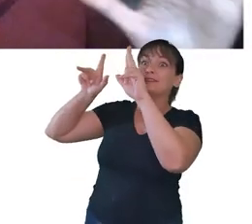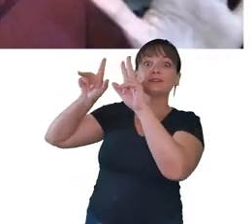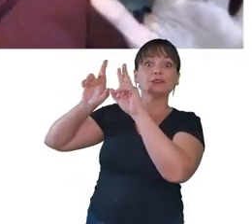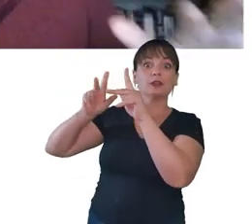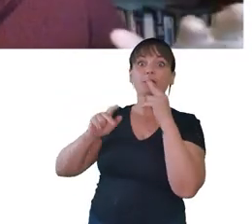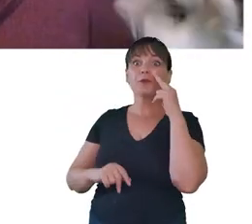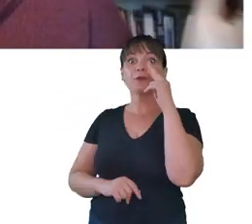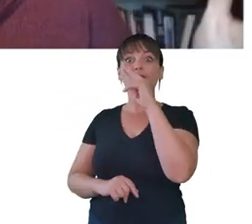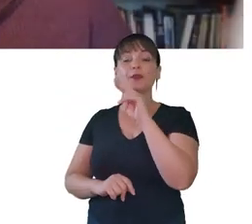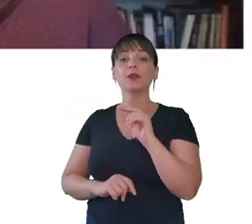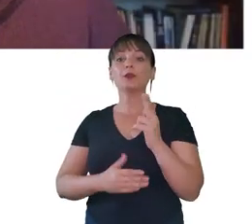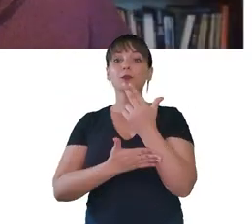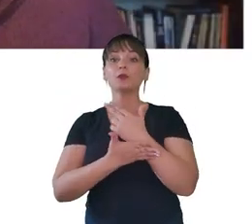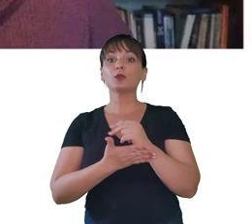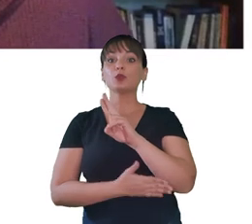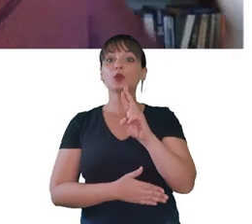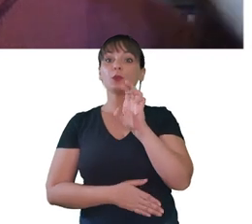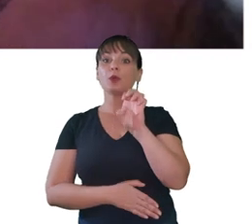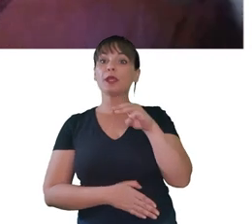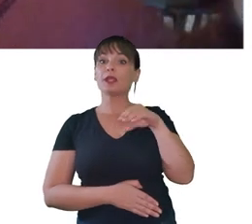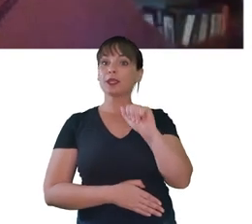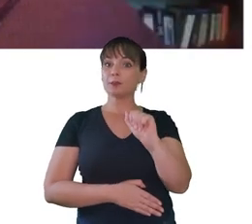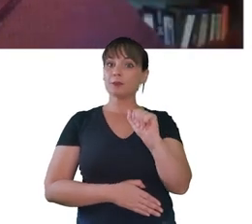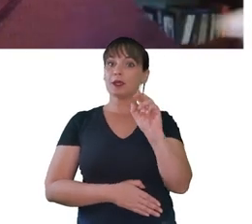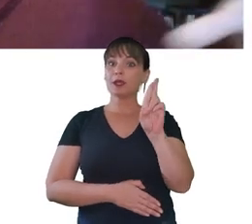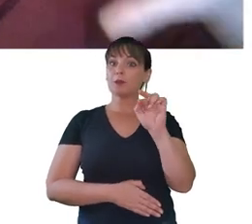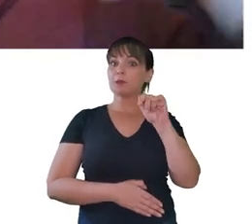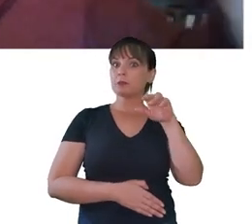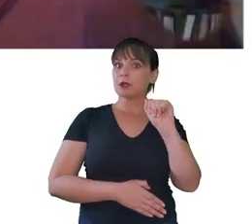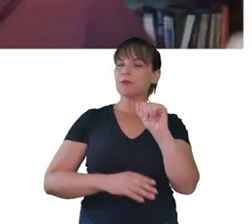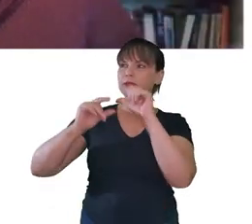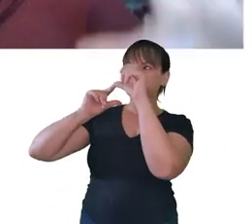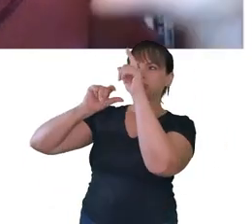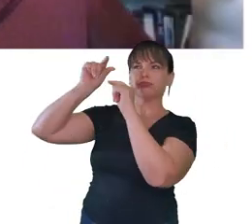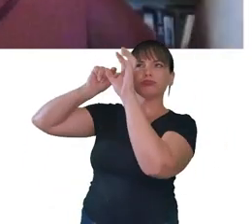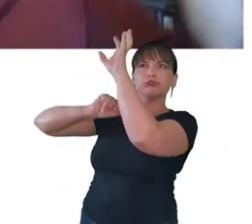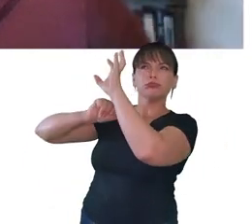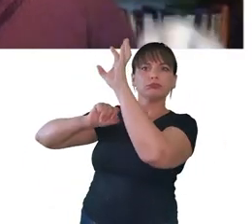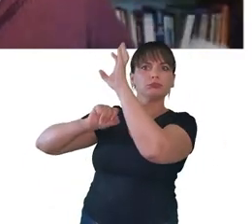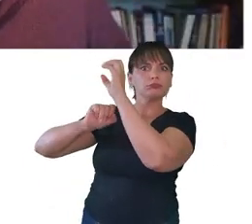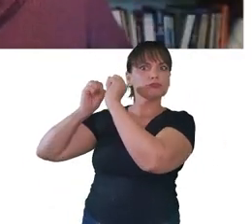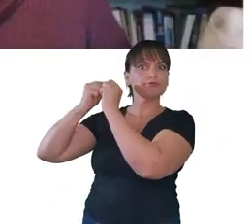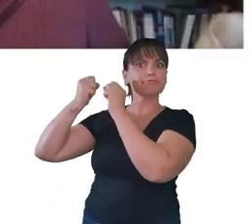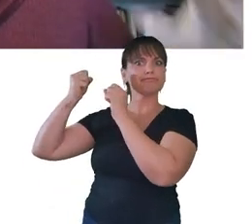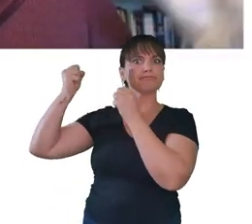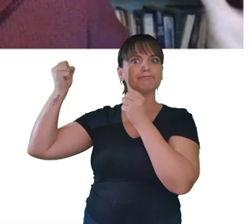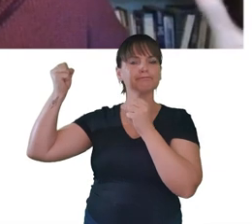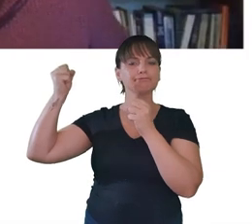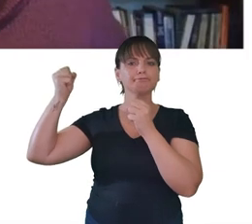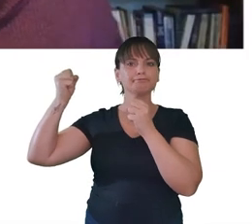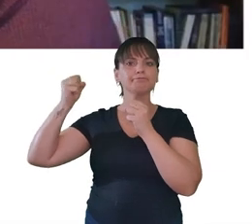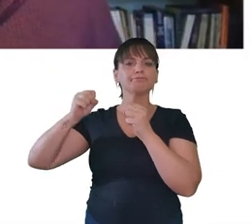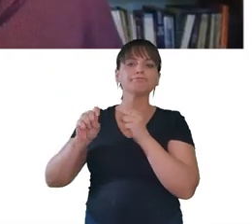que é chamada por eles de Ema Branca, uma constelação bem maior que ocupa, que as constelações do Escorpião